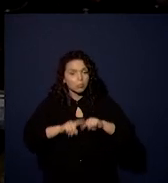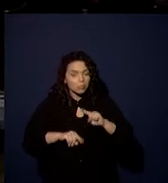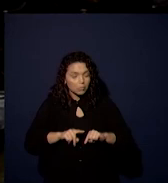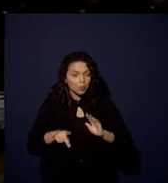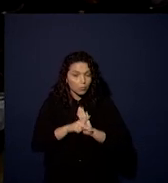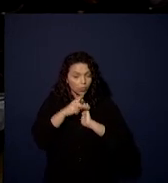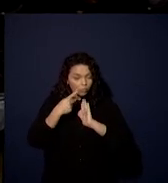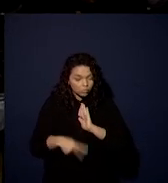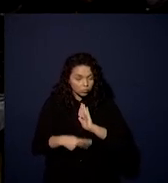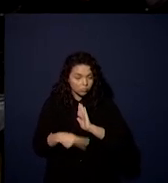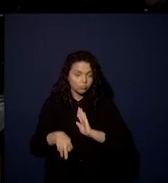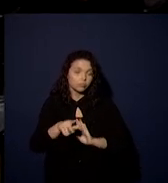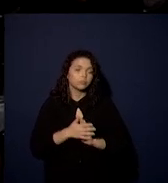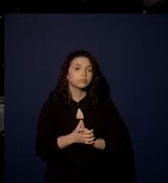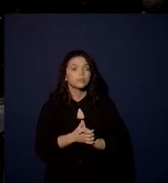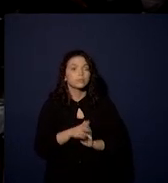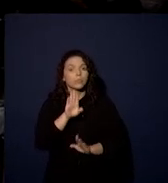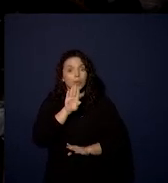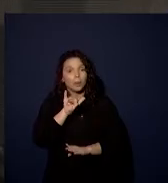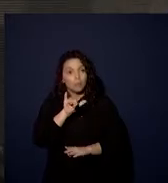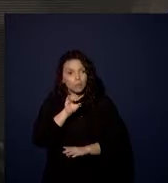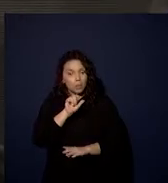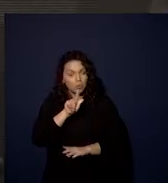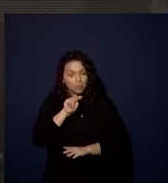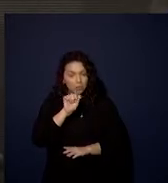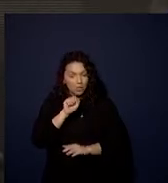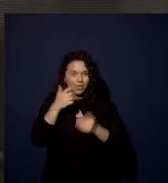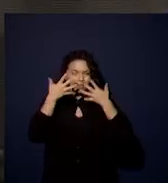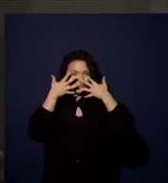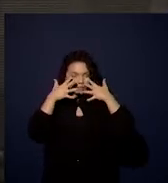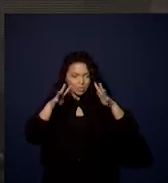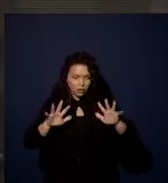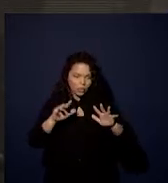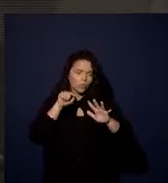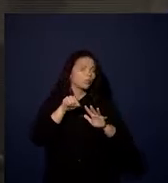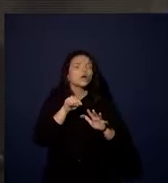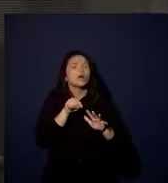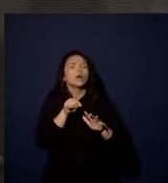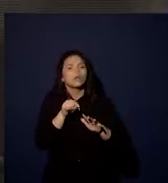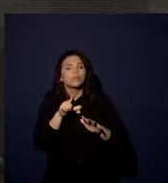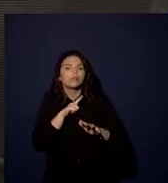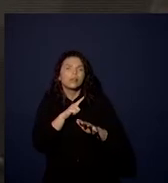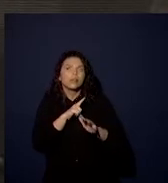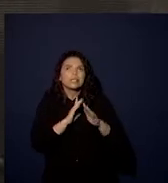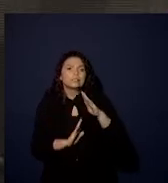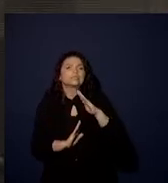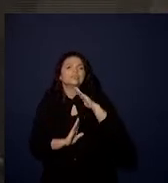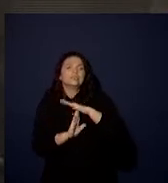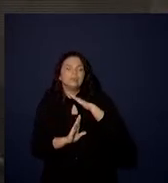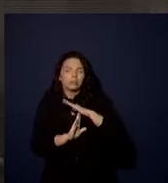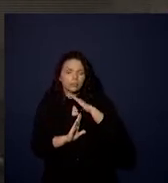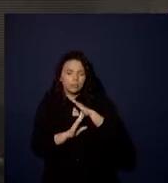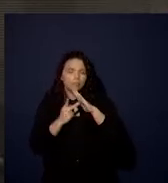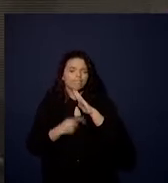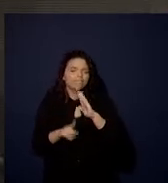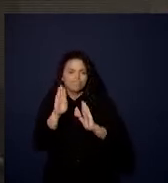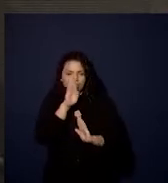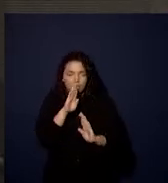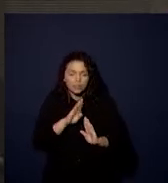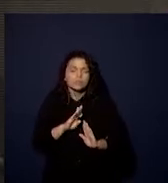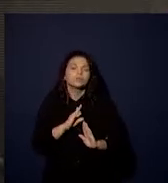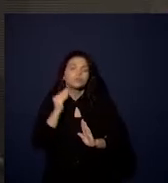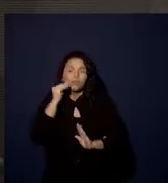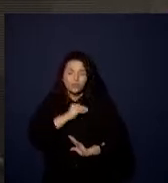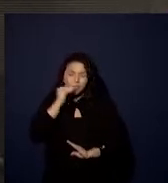primeiro o BH assim o próprio gás natural tem uma infraestrutura muito limitada no Brasil perto do potencial né